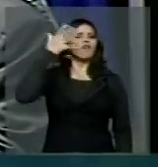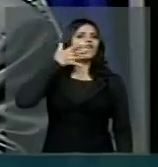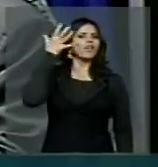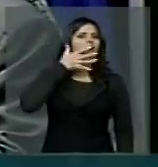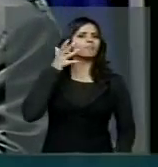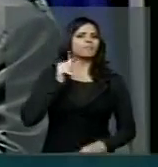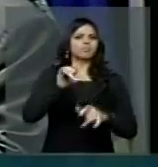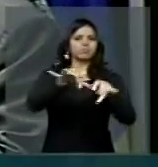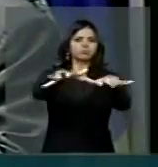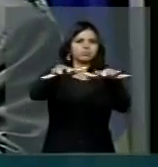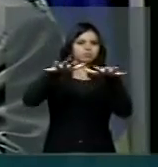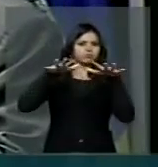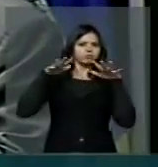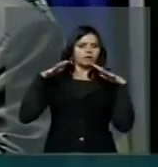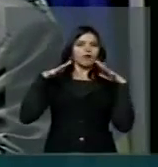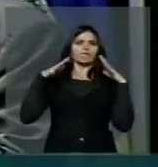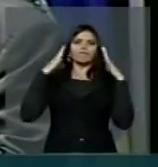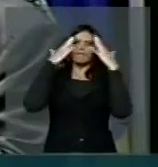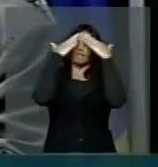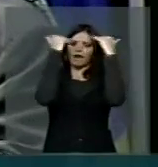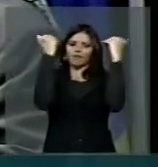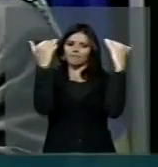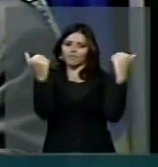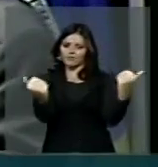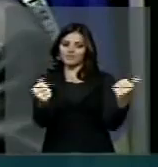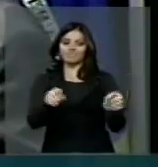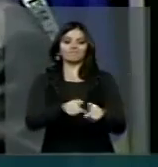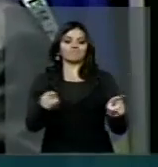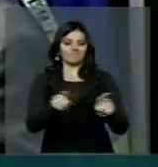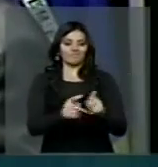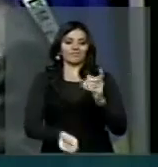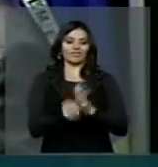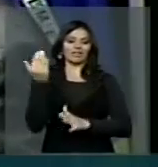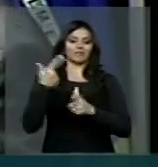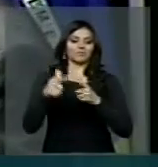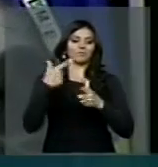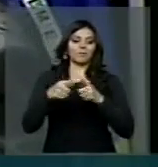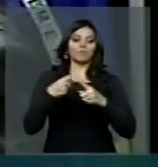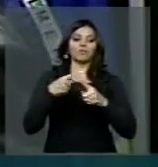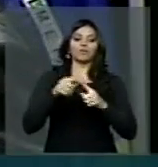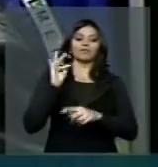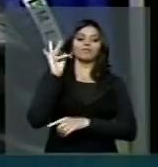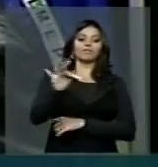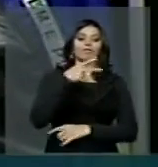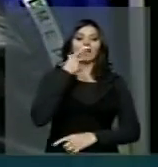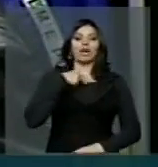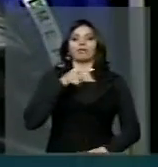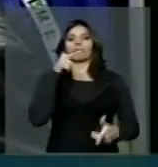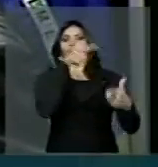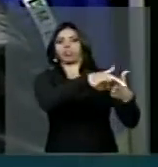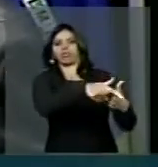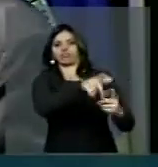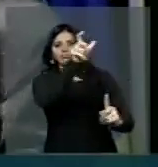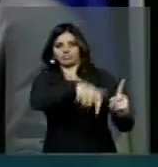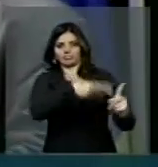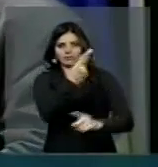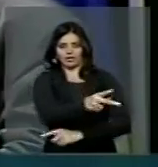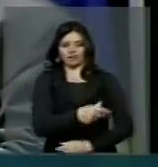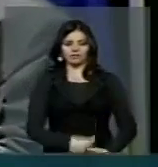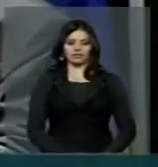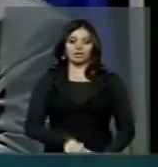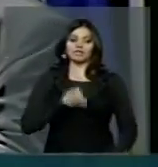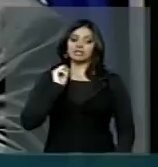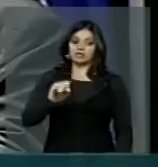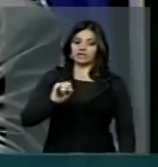massa, que normalmente criava problema para o que depois viesse falar dele, viesse a